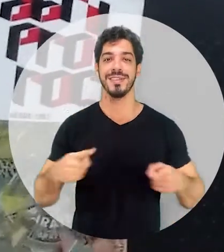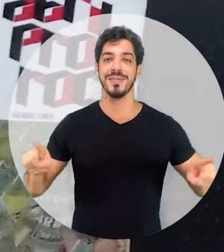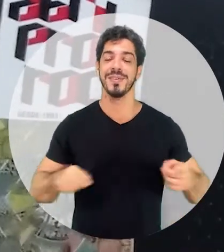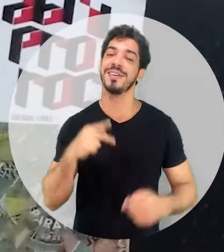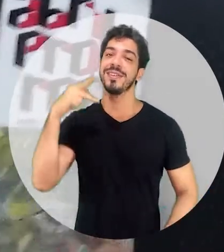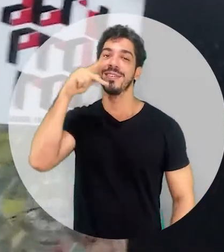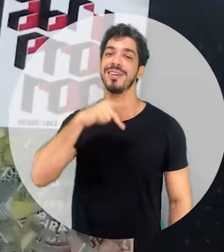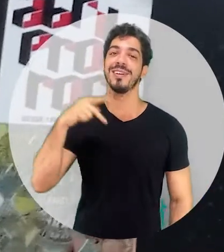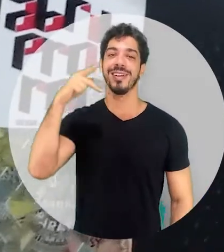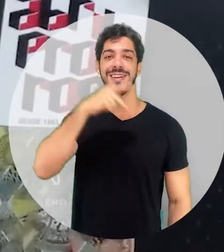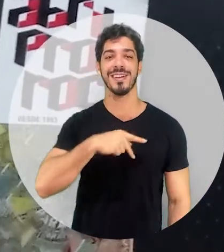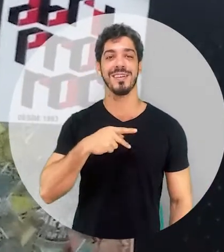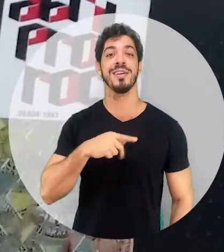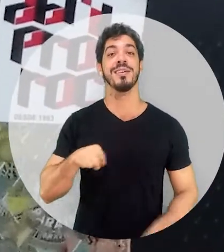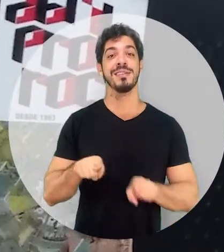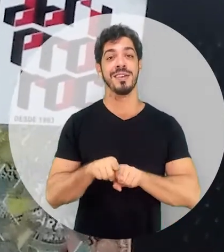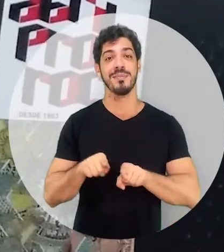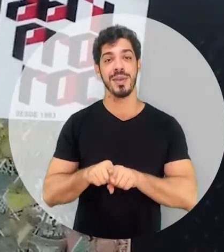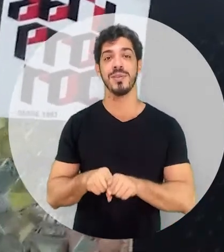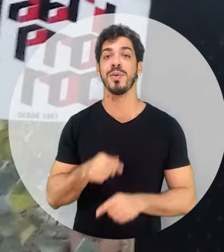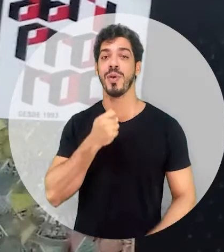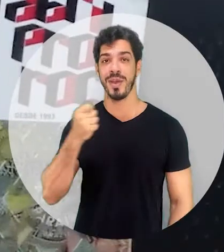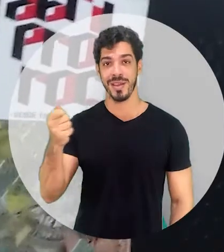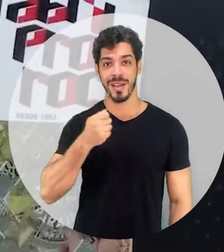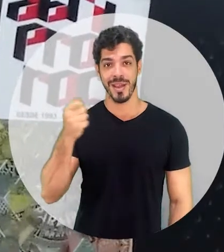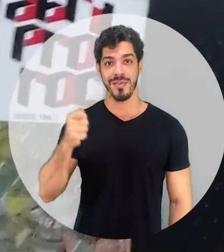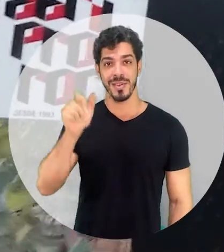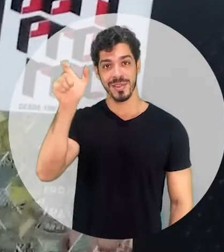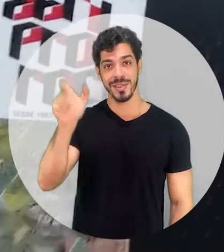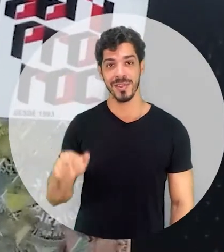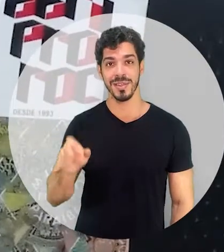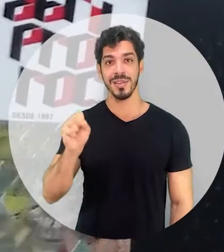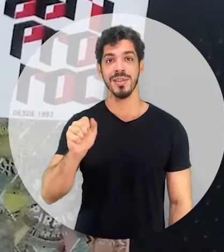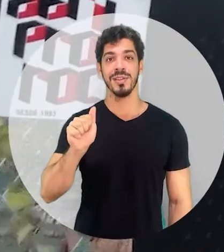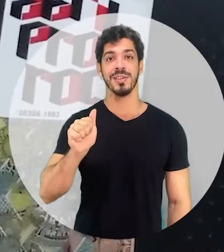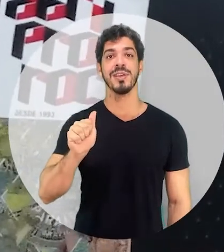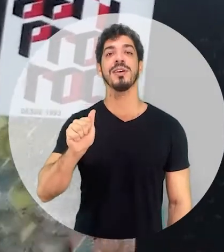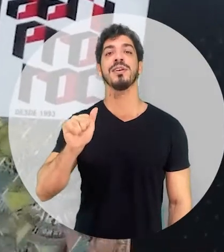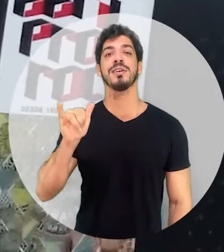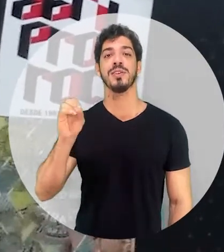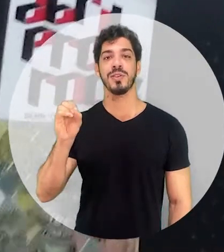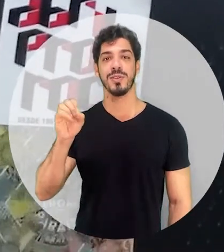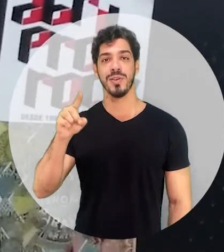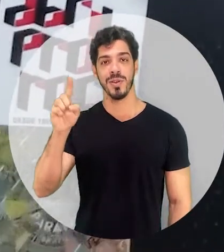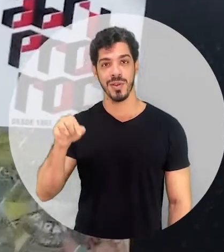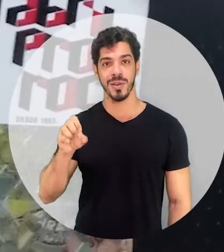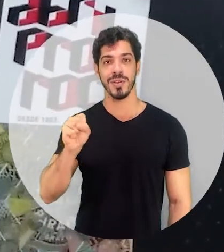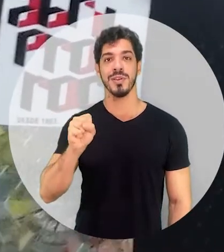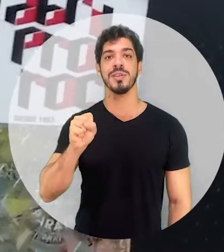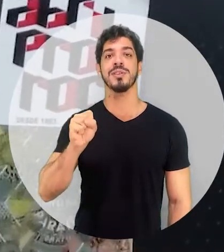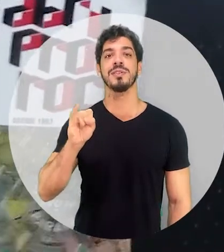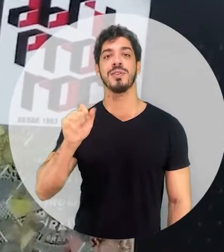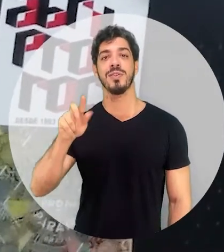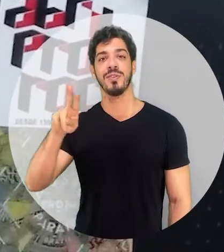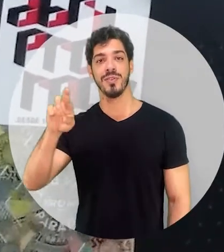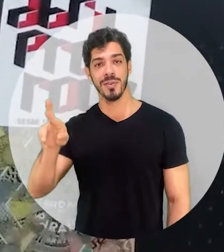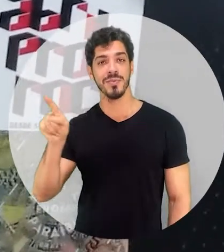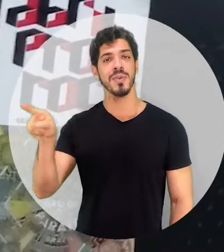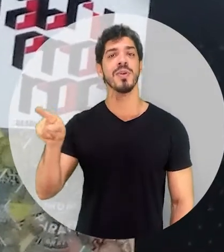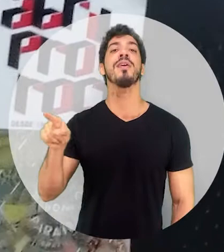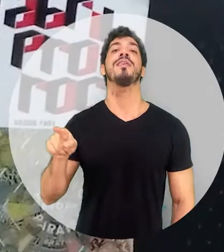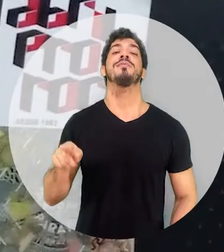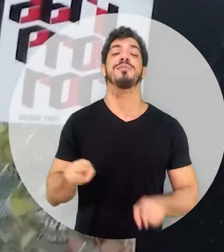da Paraíba e uma entrevista com a cantora e compositora Sayô Silfer. Na sexta-feira, dia 14,